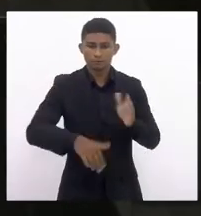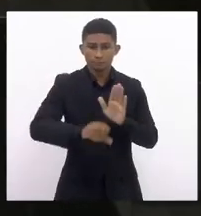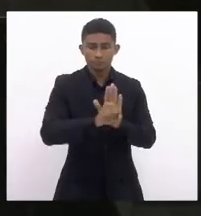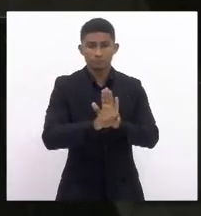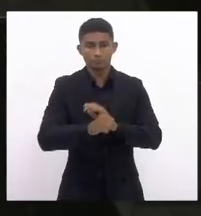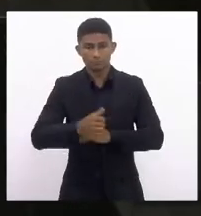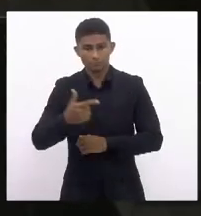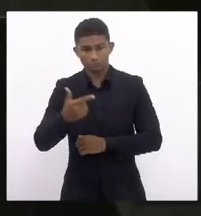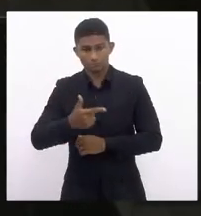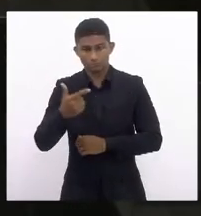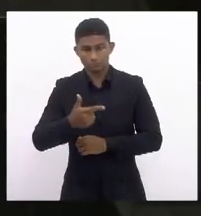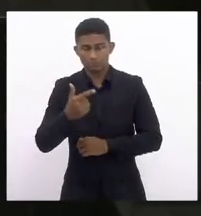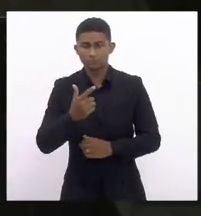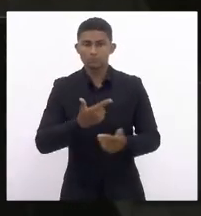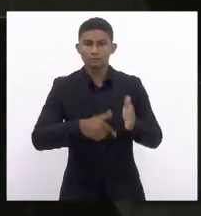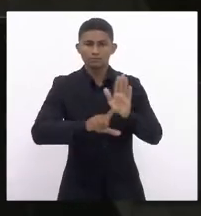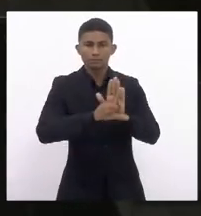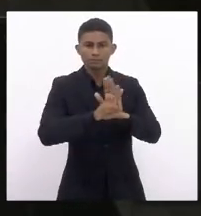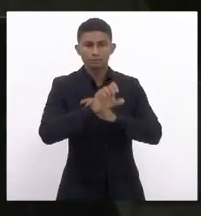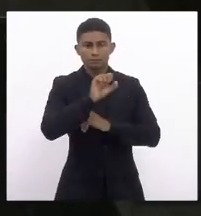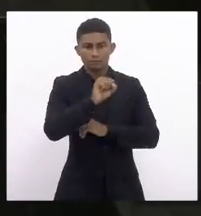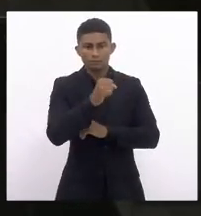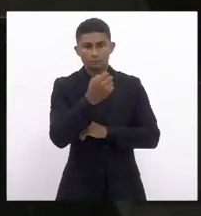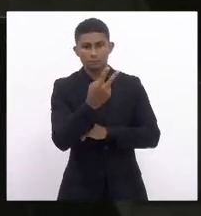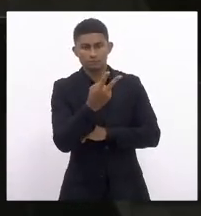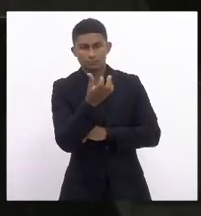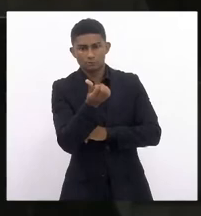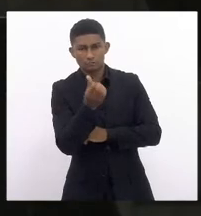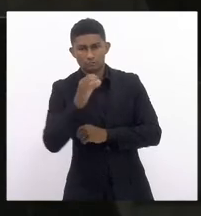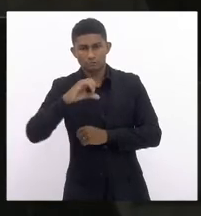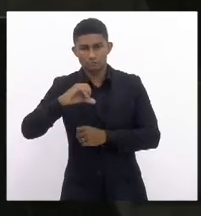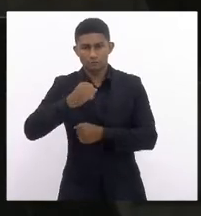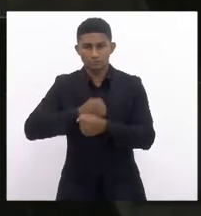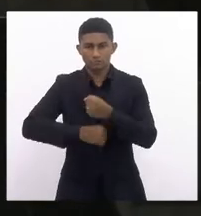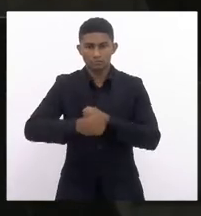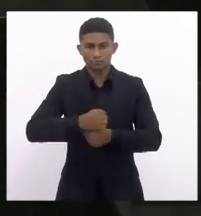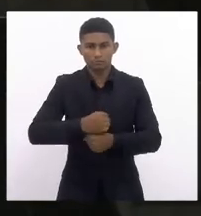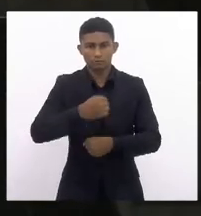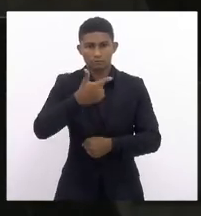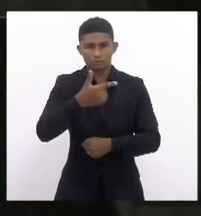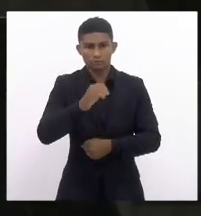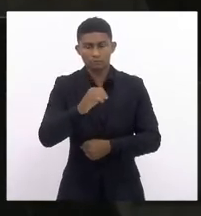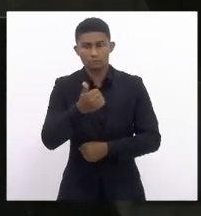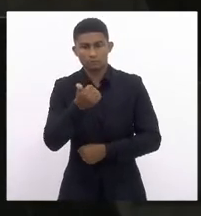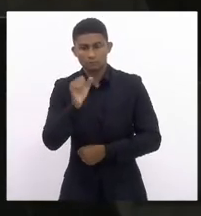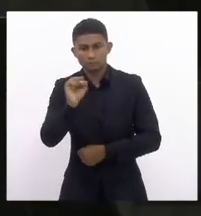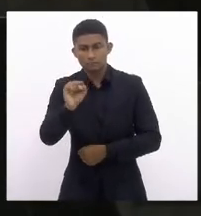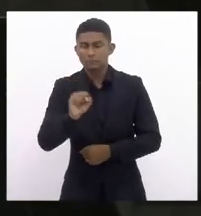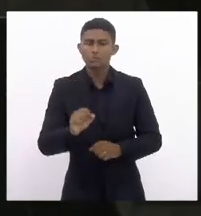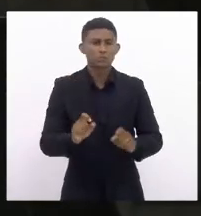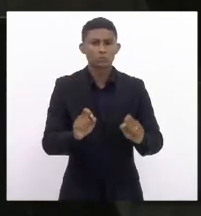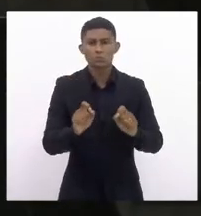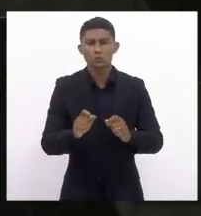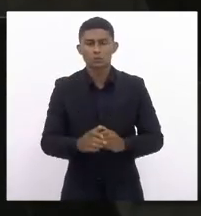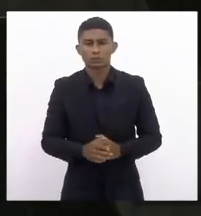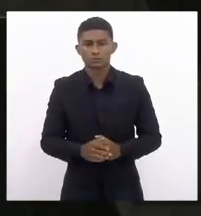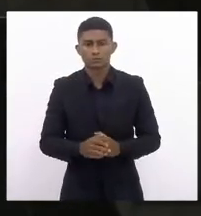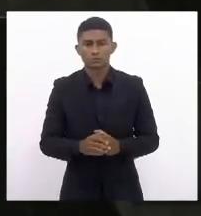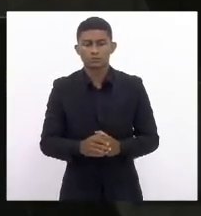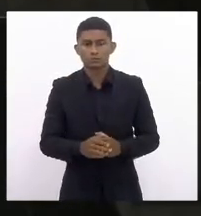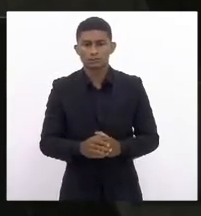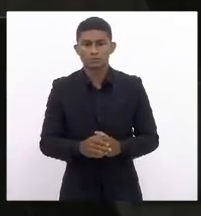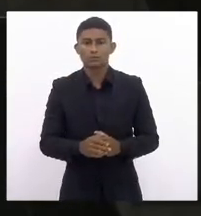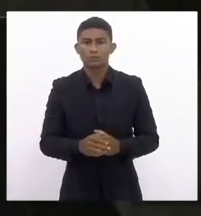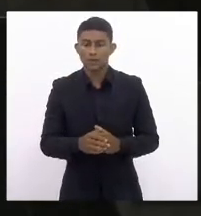2º da Lei 8269 de 2018, que passa a vigorar com a